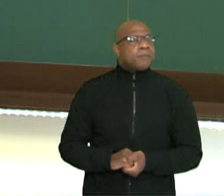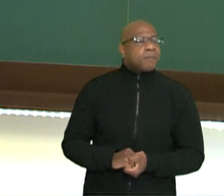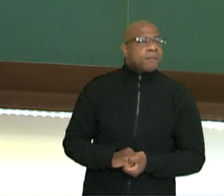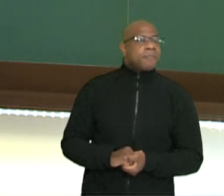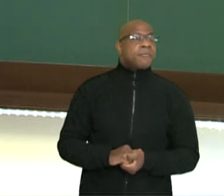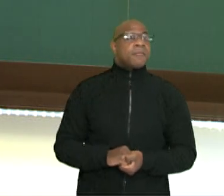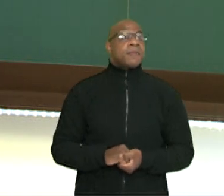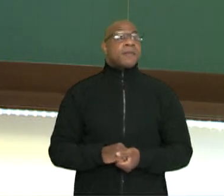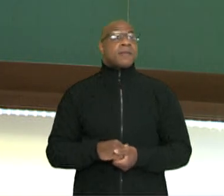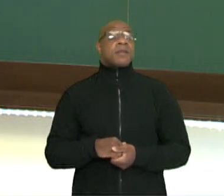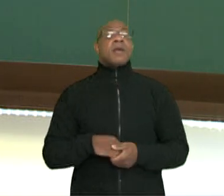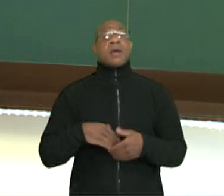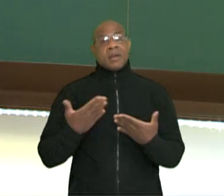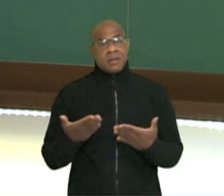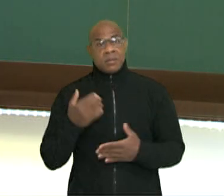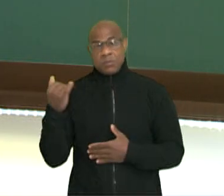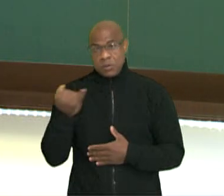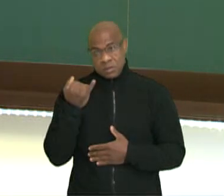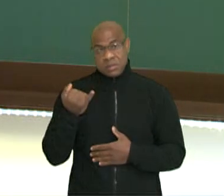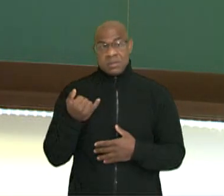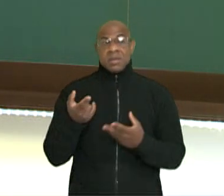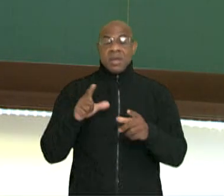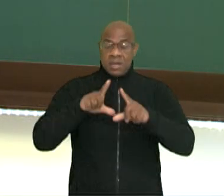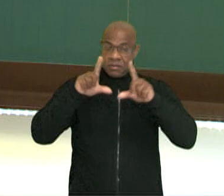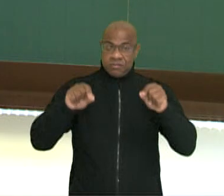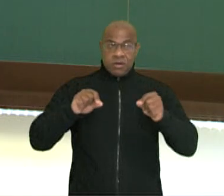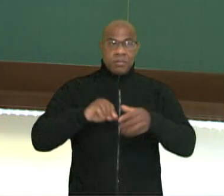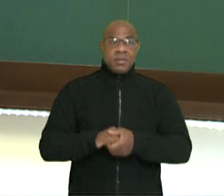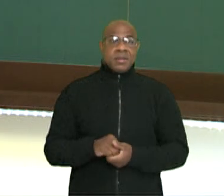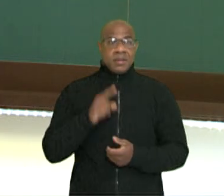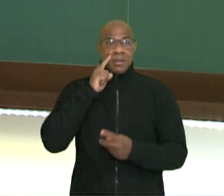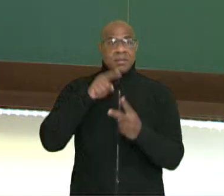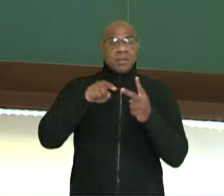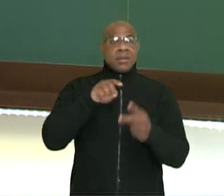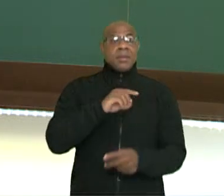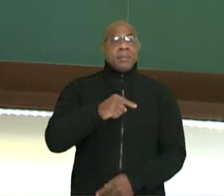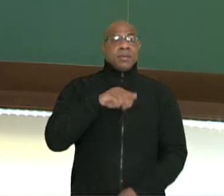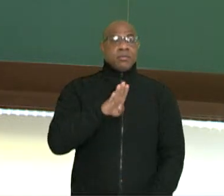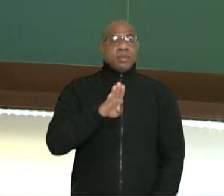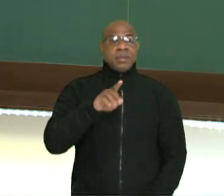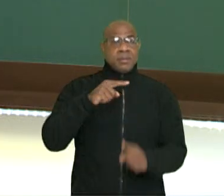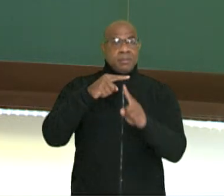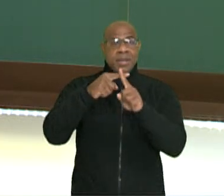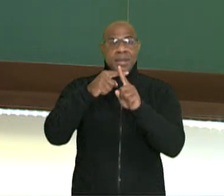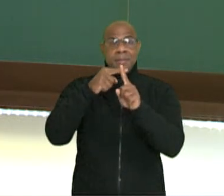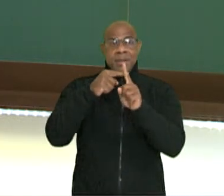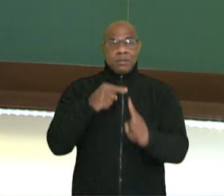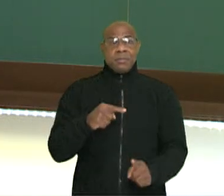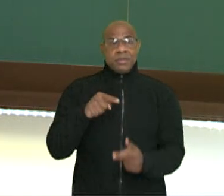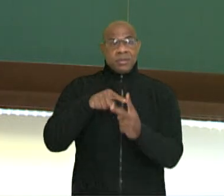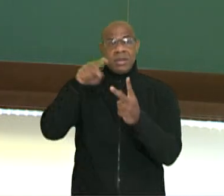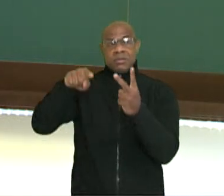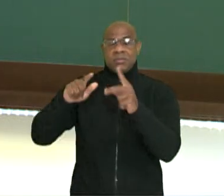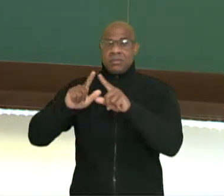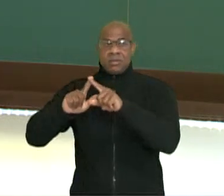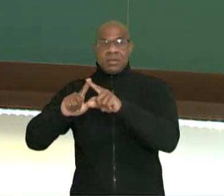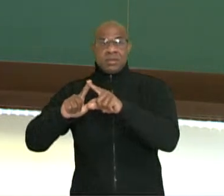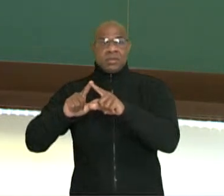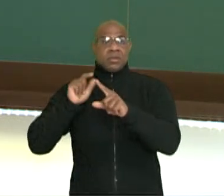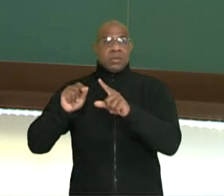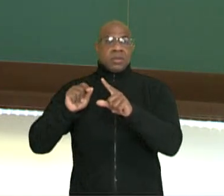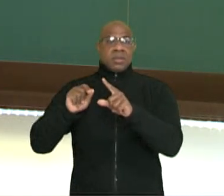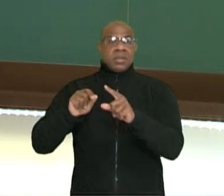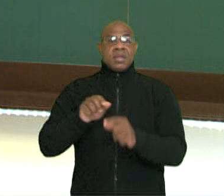faz. Importante é a fórmula. Menos b, mais ou menos, raiz de delta sobre 2 vezes o a. Então, nós